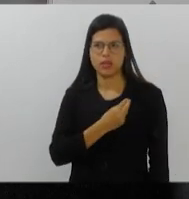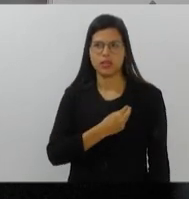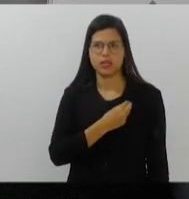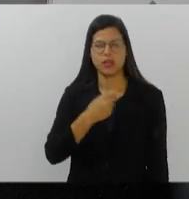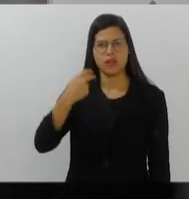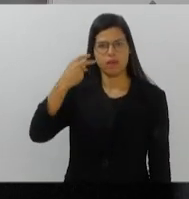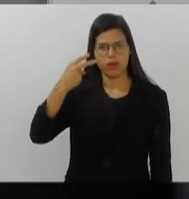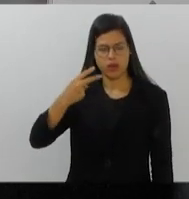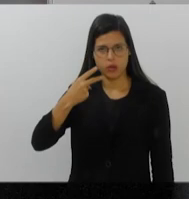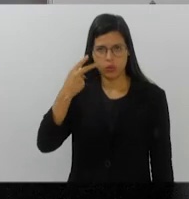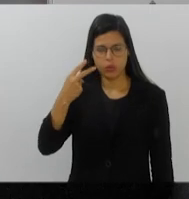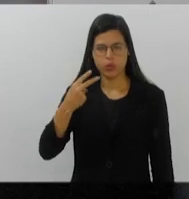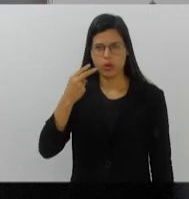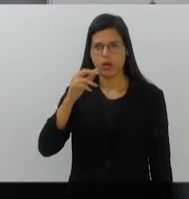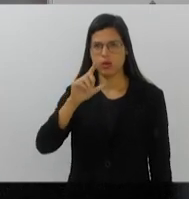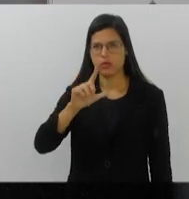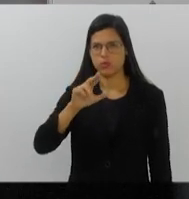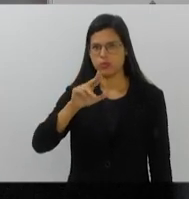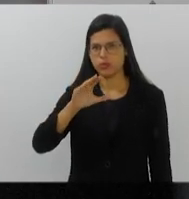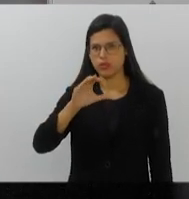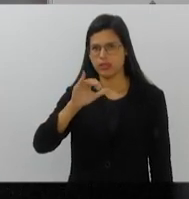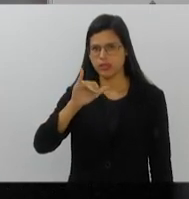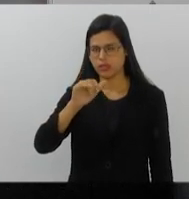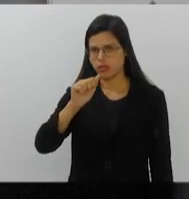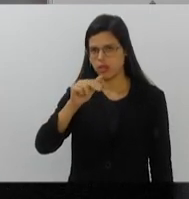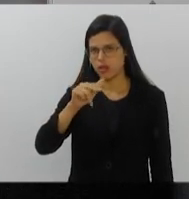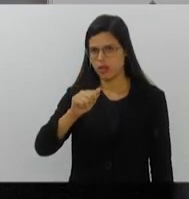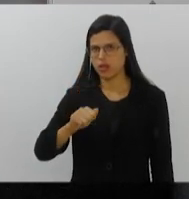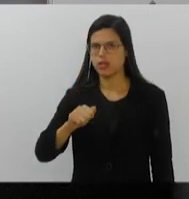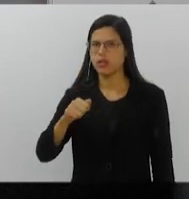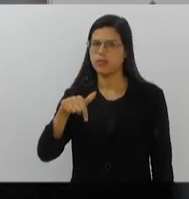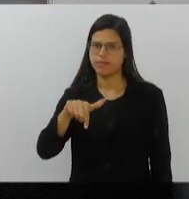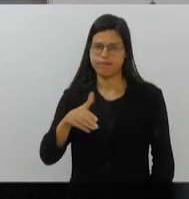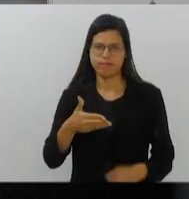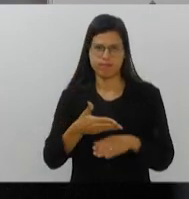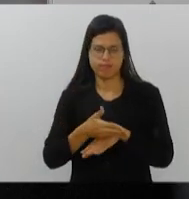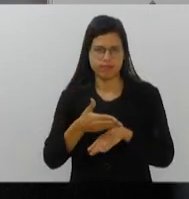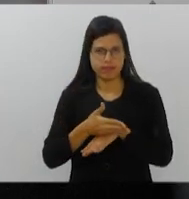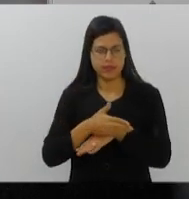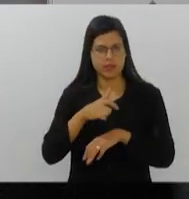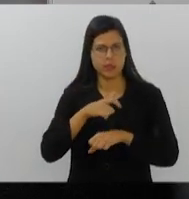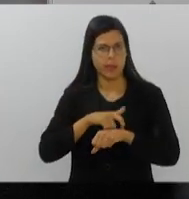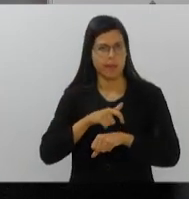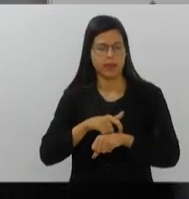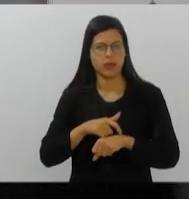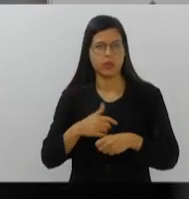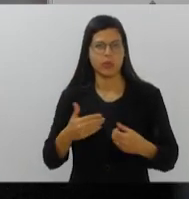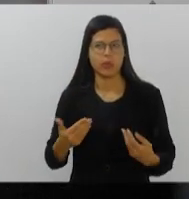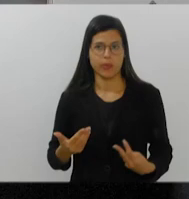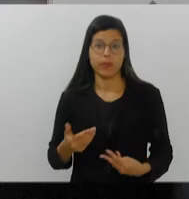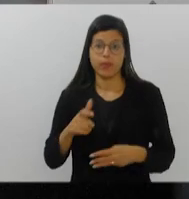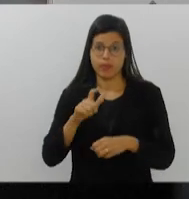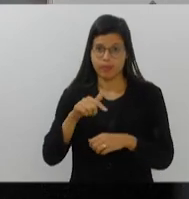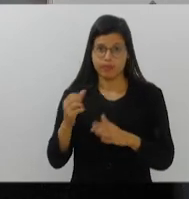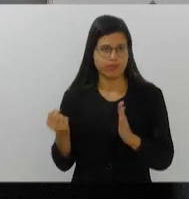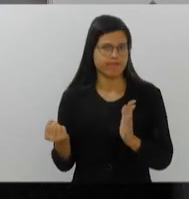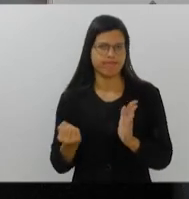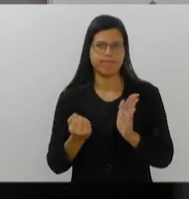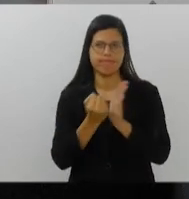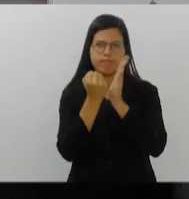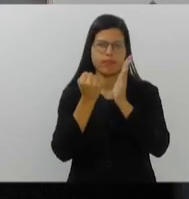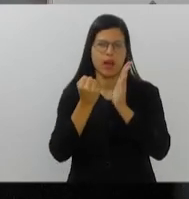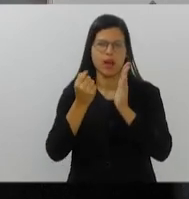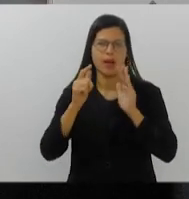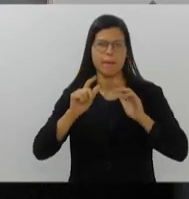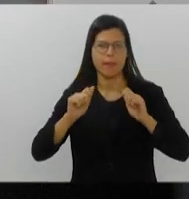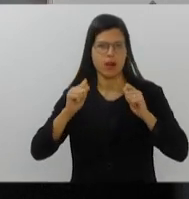querida vereadora Luciana Novaes, que também está aqui hoje participando desse momento, que, como eu disse, é um momento histórico para o Parlamento